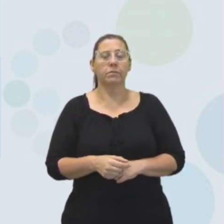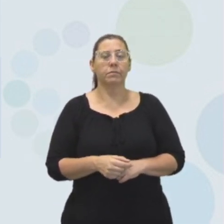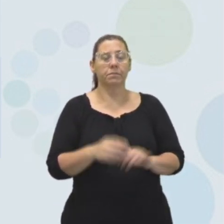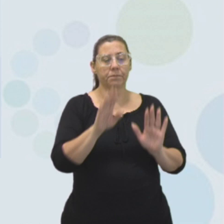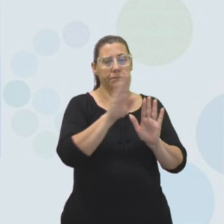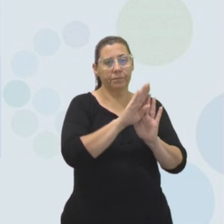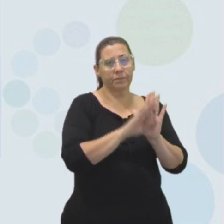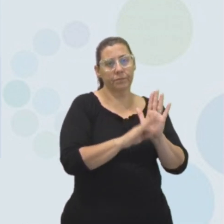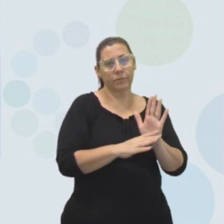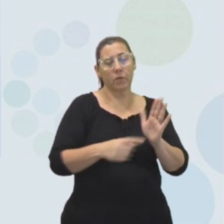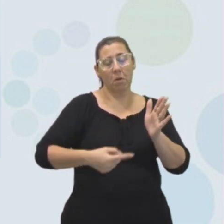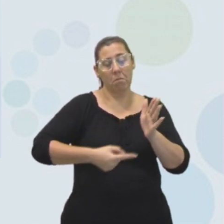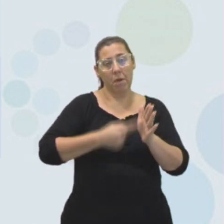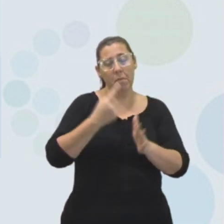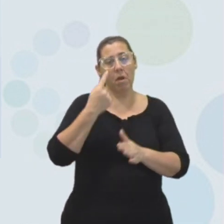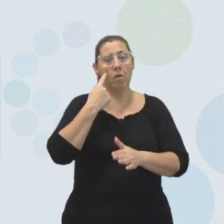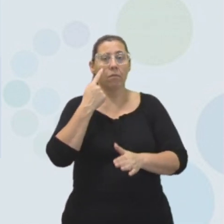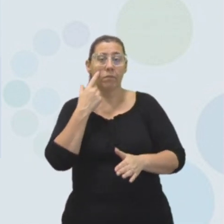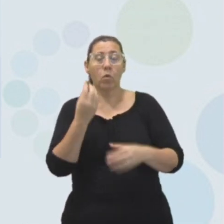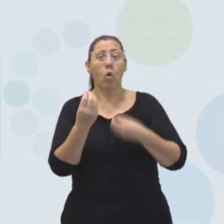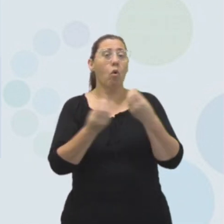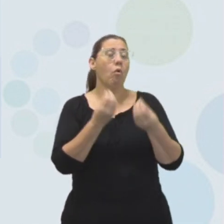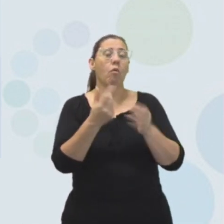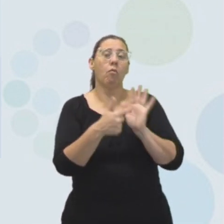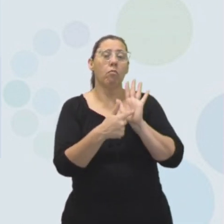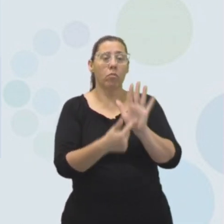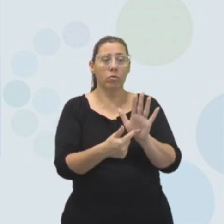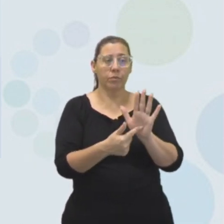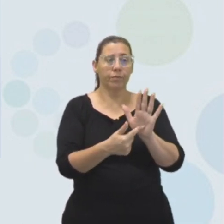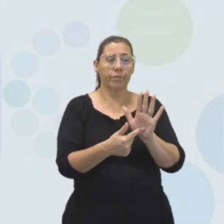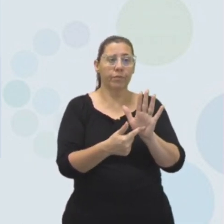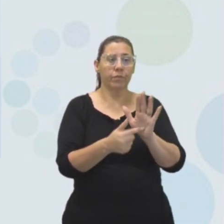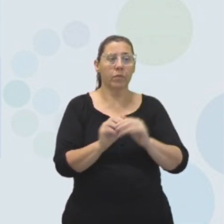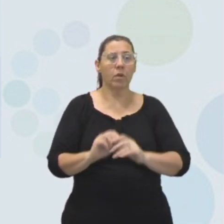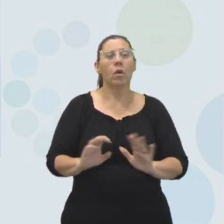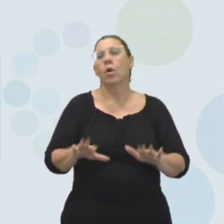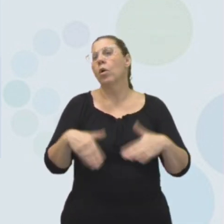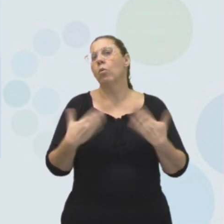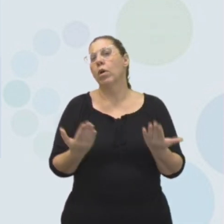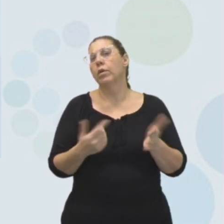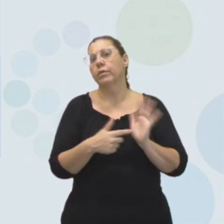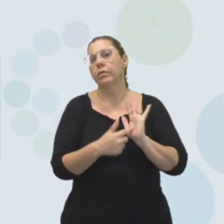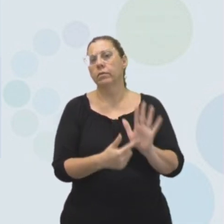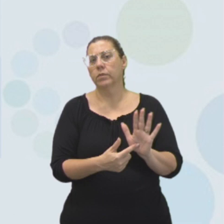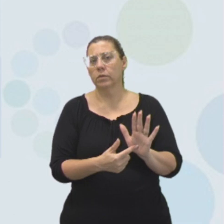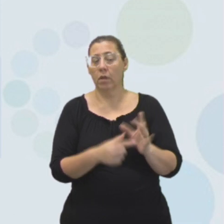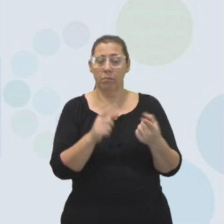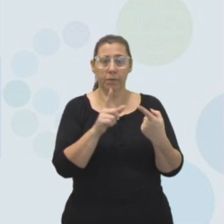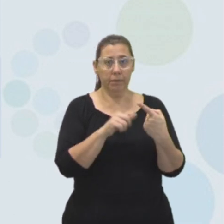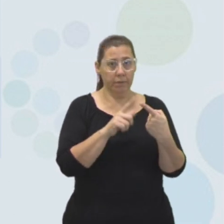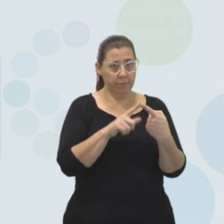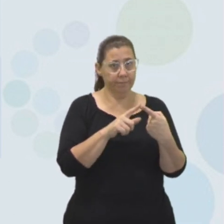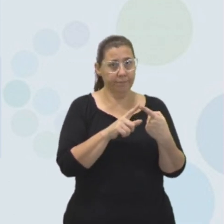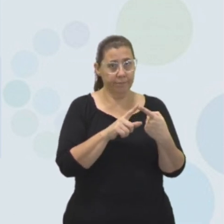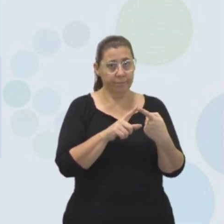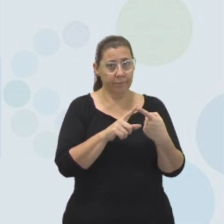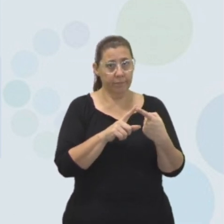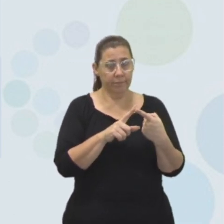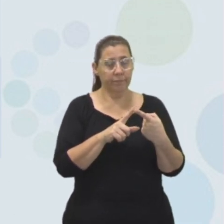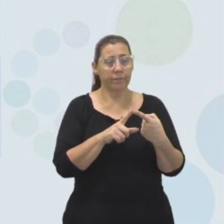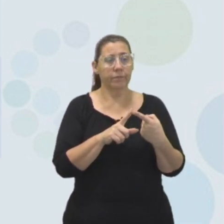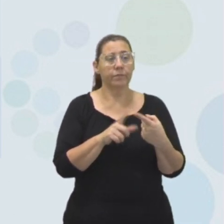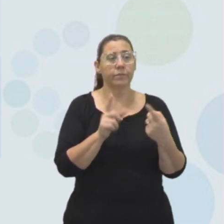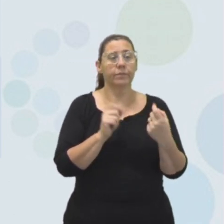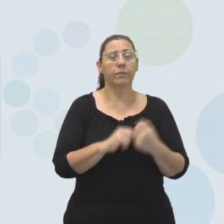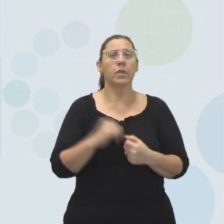Primeira coisa, definir a exibição, né? Quando que esse vídeo vai ser exibido? É a primeira coisa, para a gente poder se planejar.